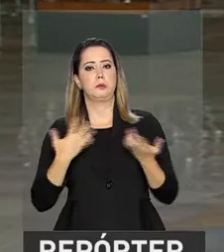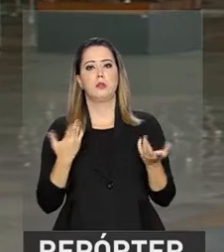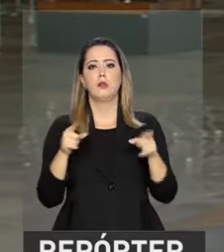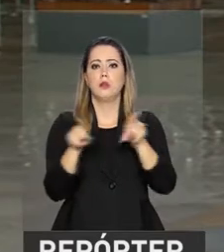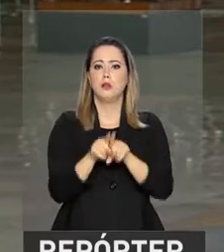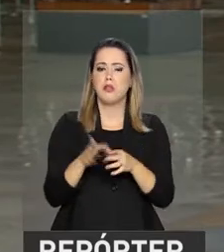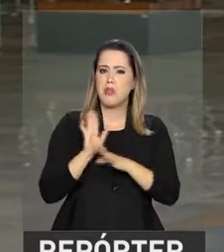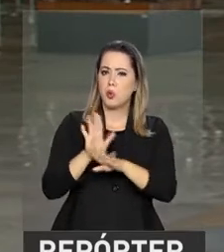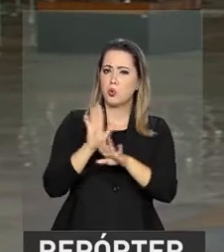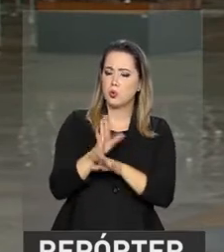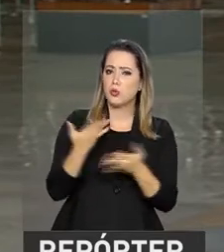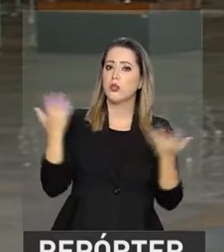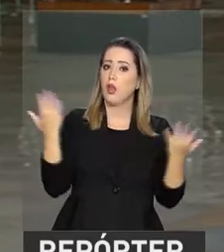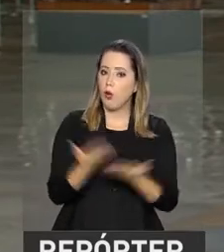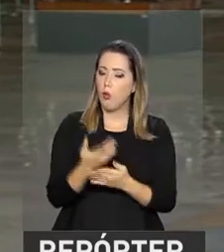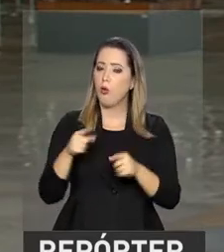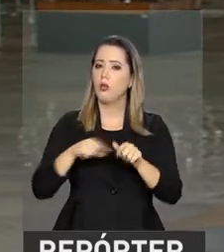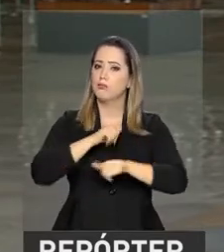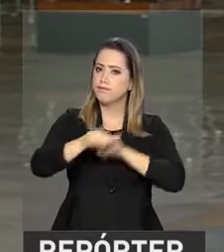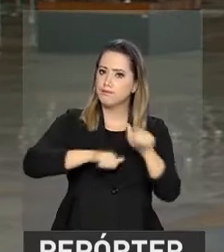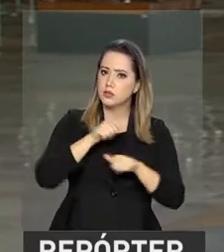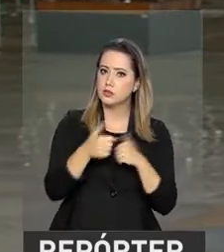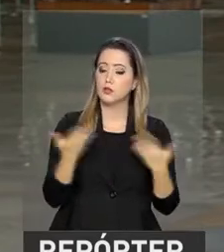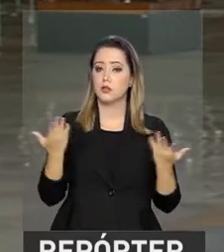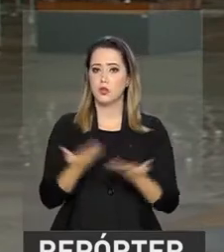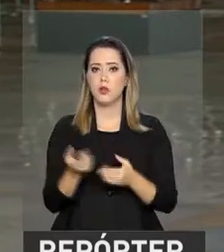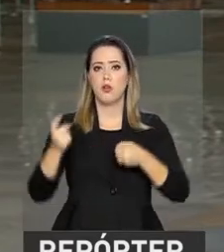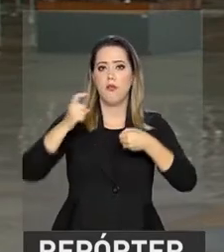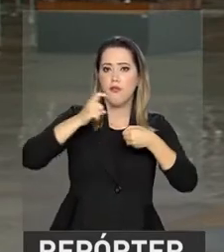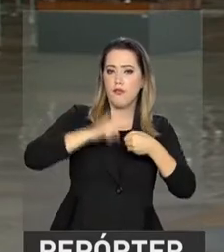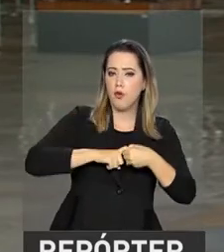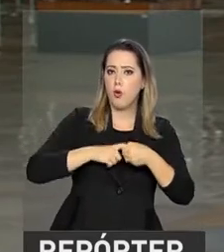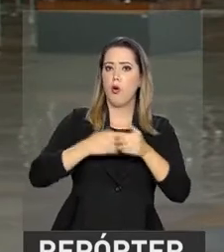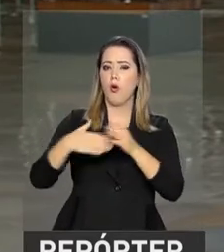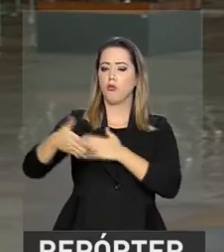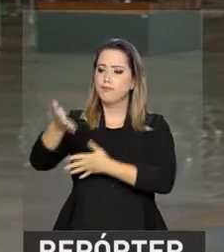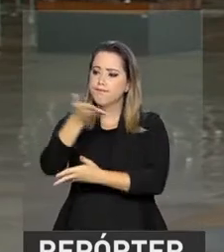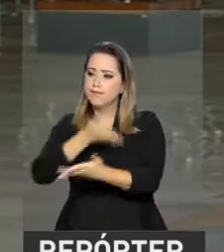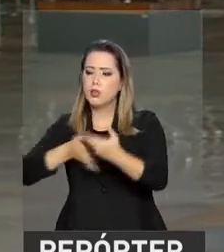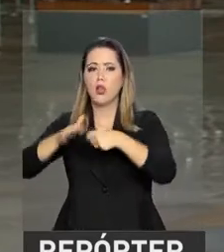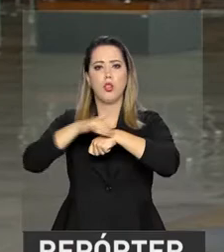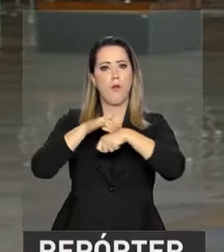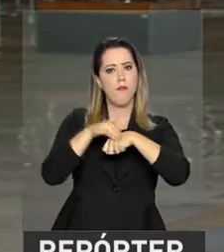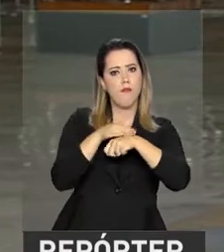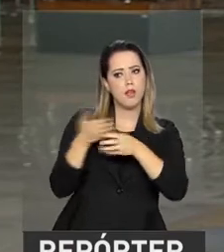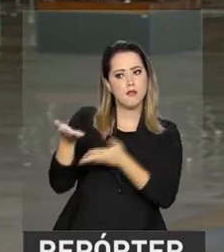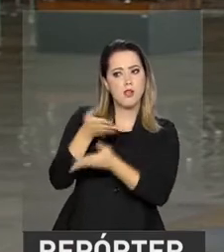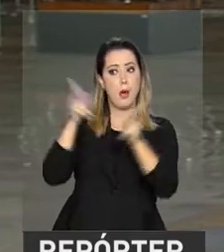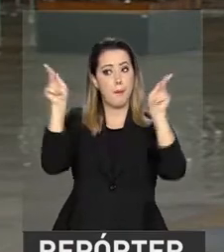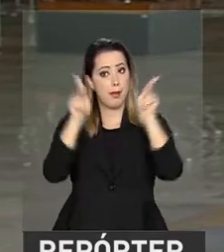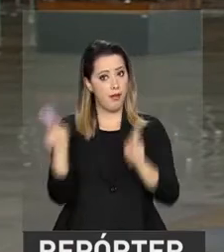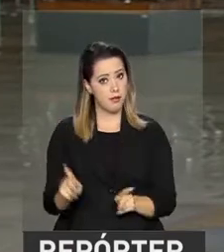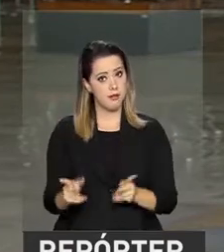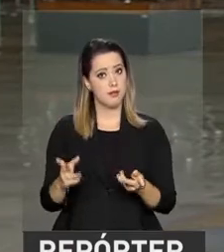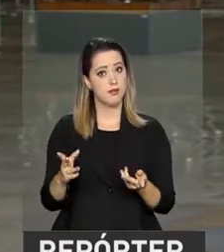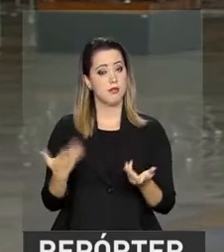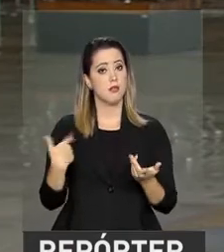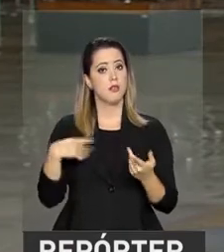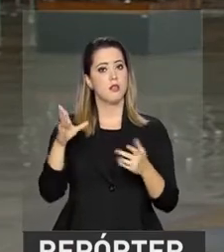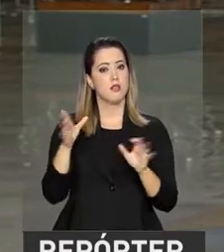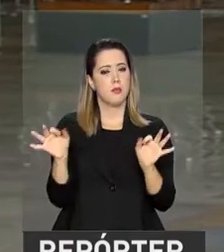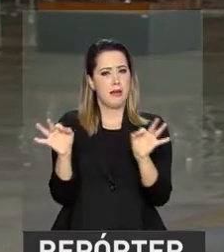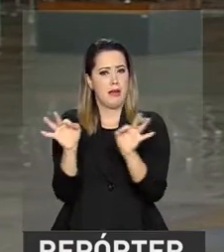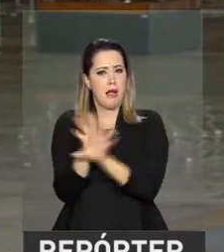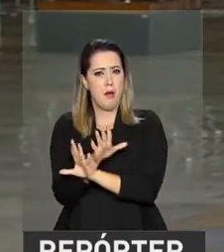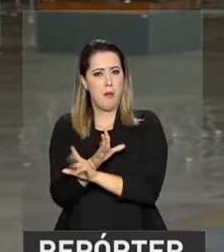para criar as condições necessárias à retomada das negociações relativas à paz ea desnuclearização